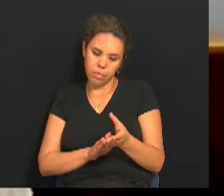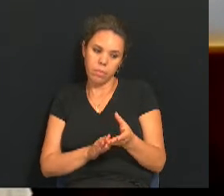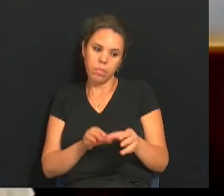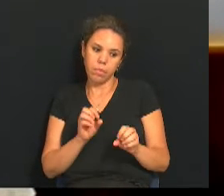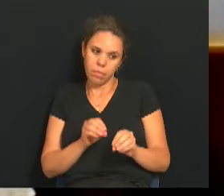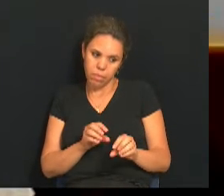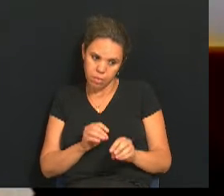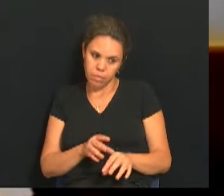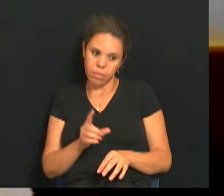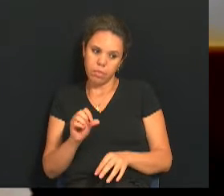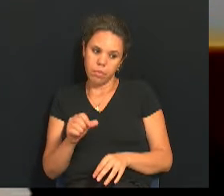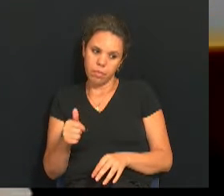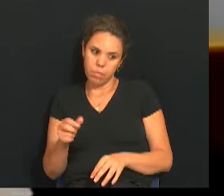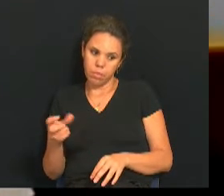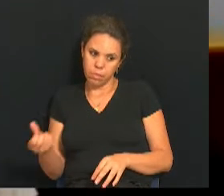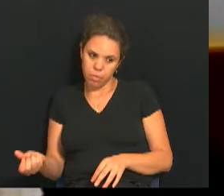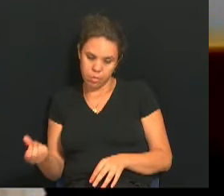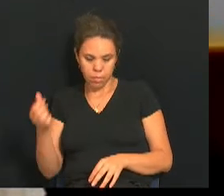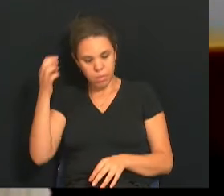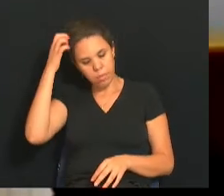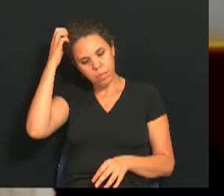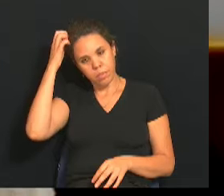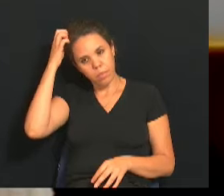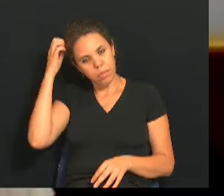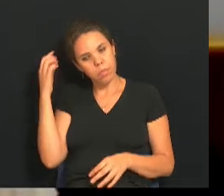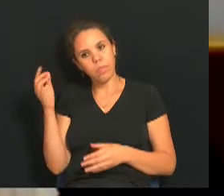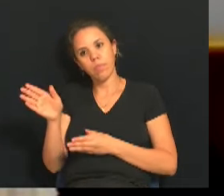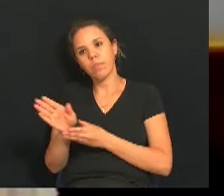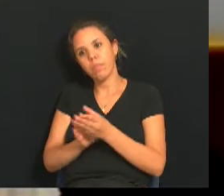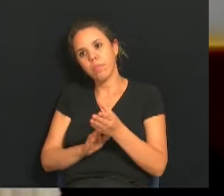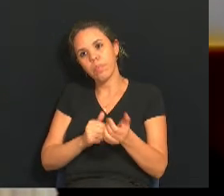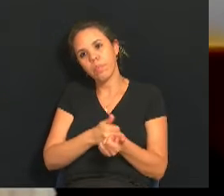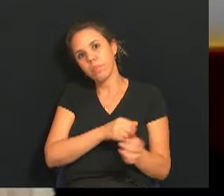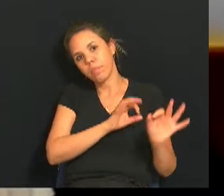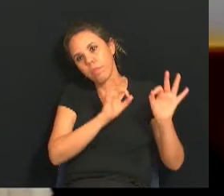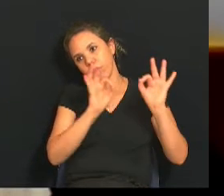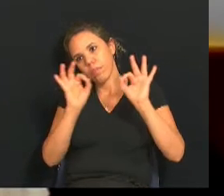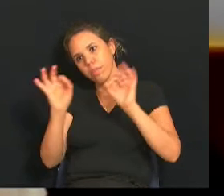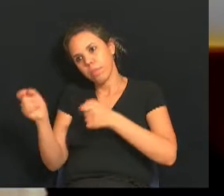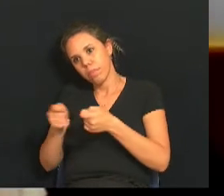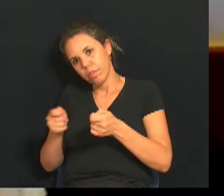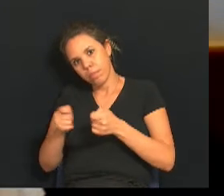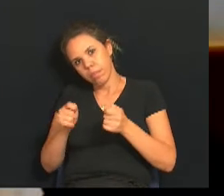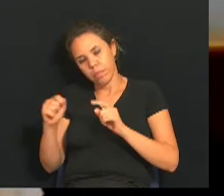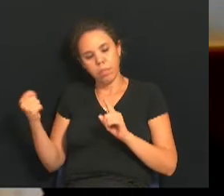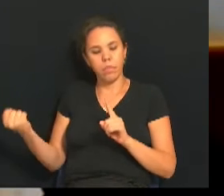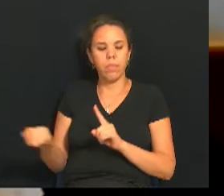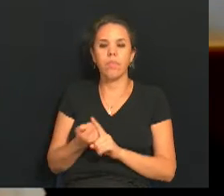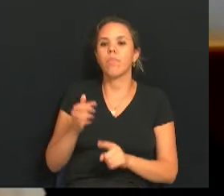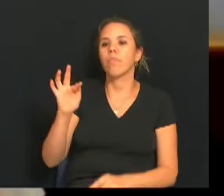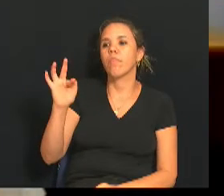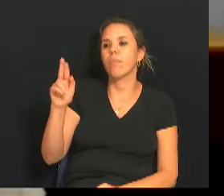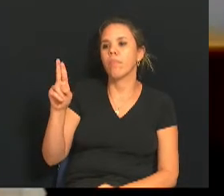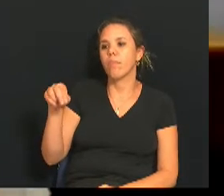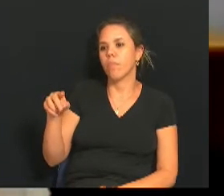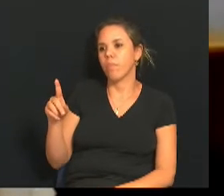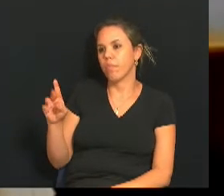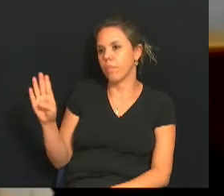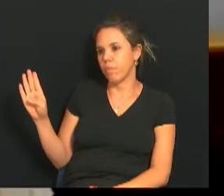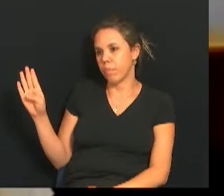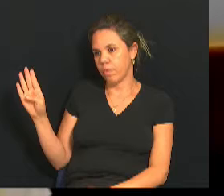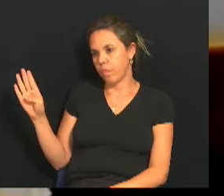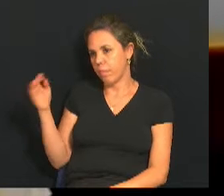de 1996, o Conselho de Acompanhamento e Controle Social, do Fundeb, né? O